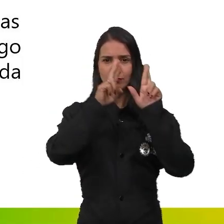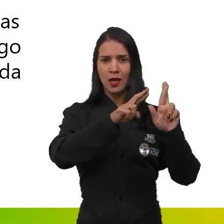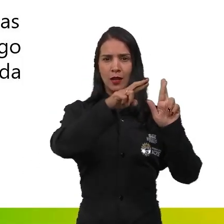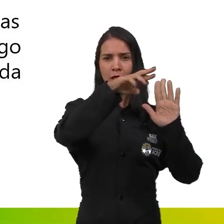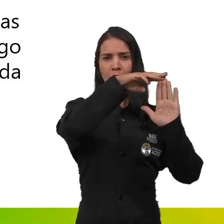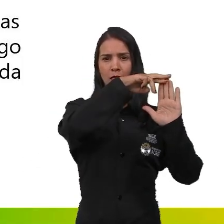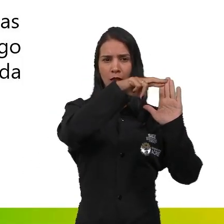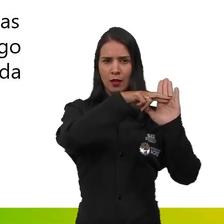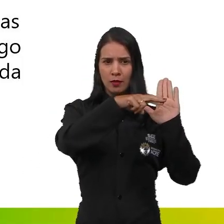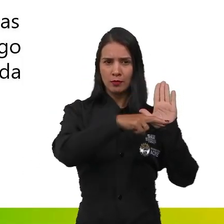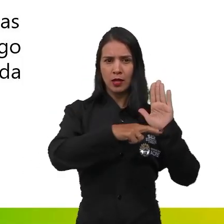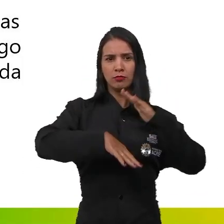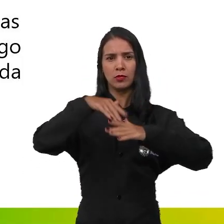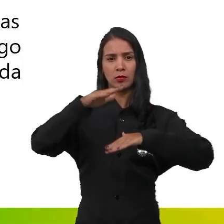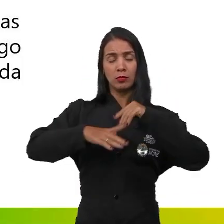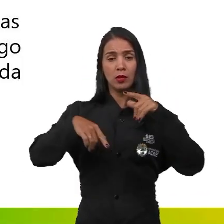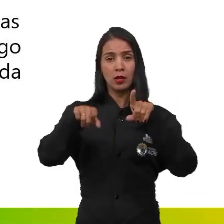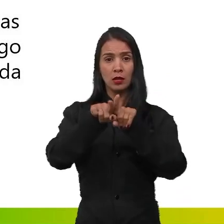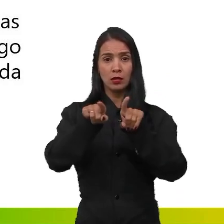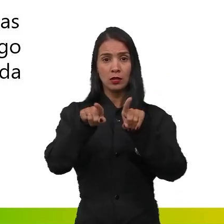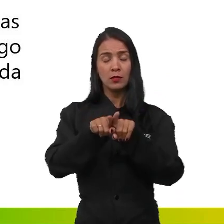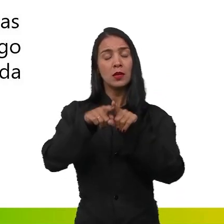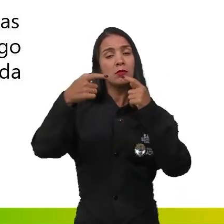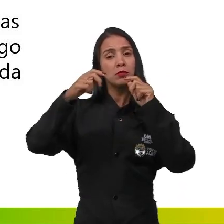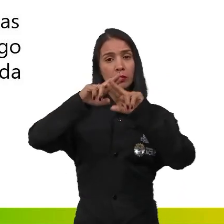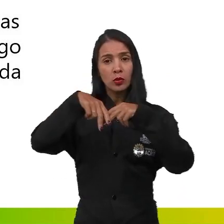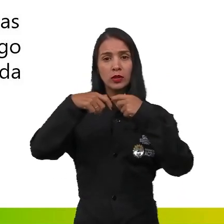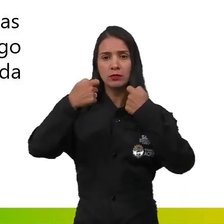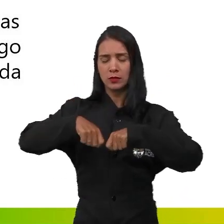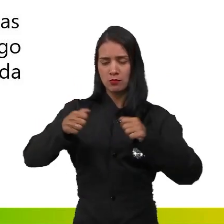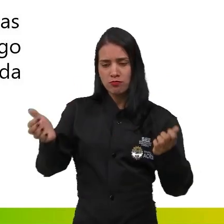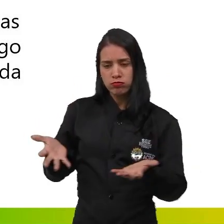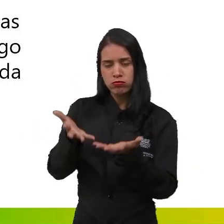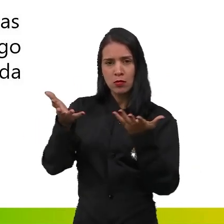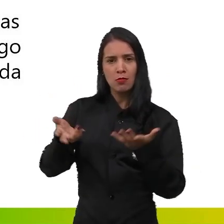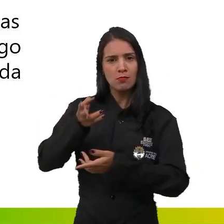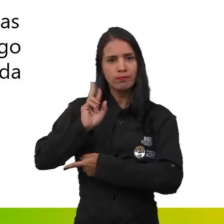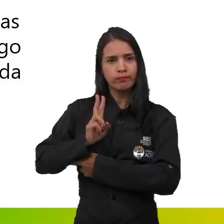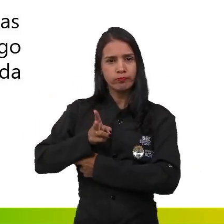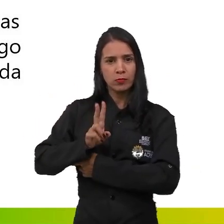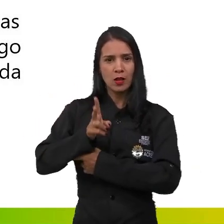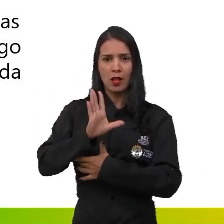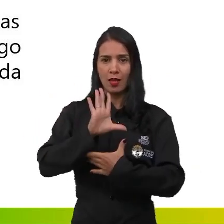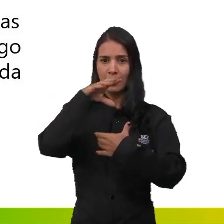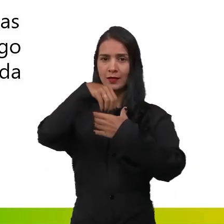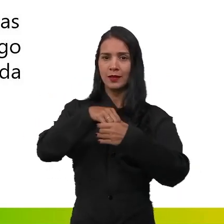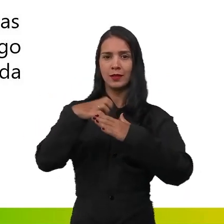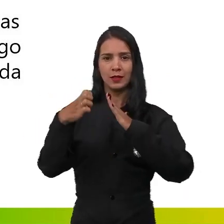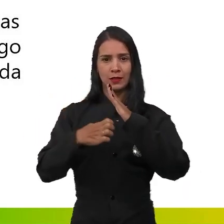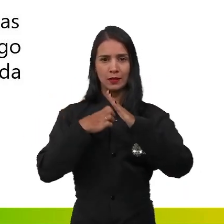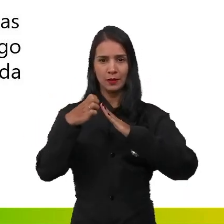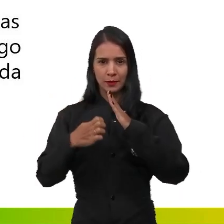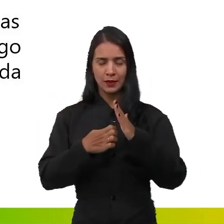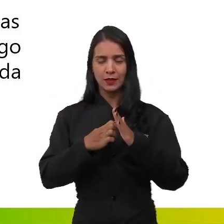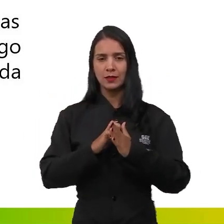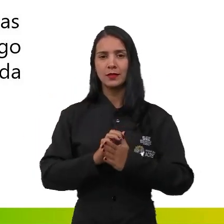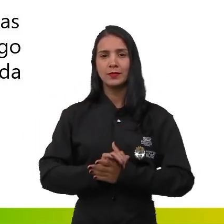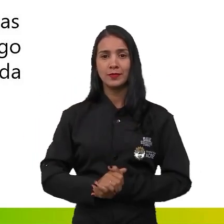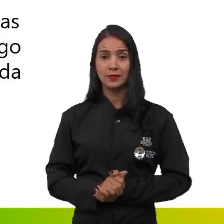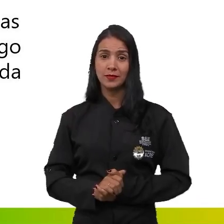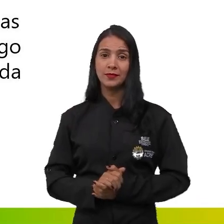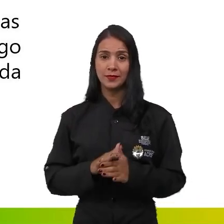que precisa ser promovido e incentivado constantemente dentro da organização. Então, essa